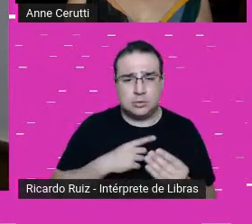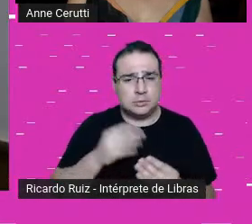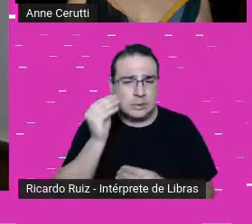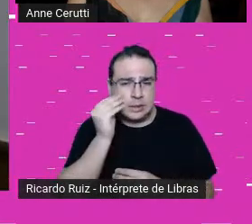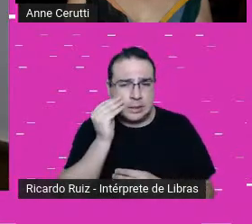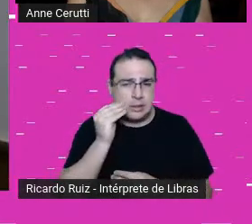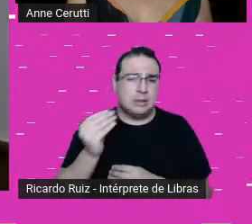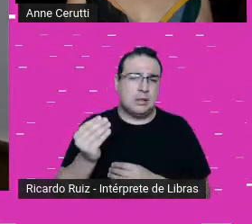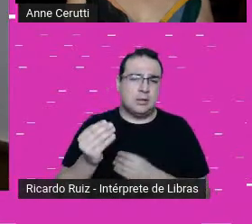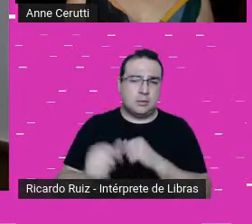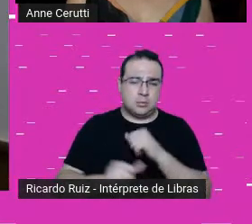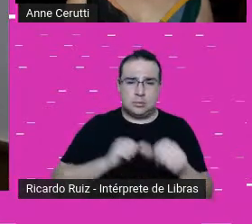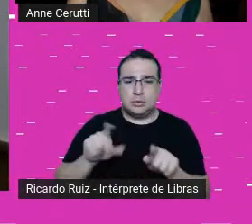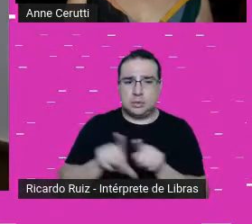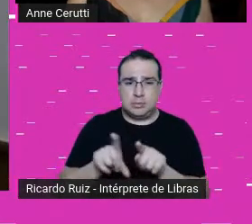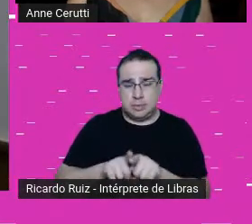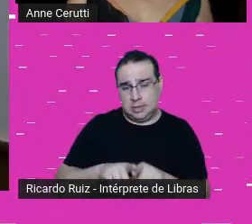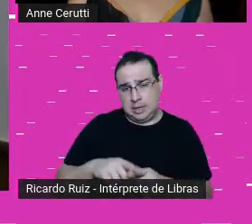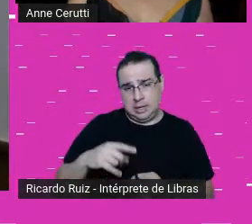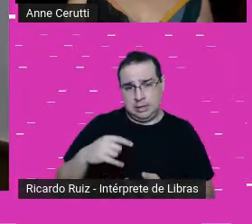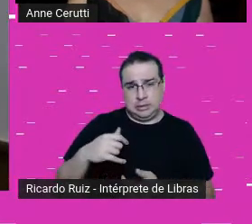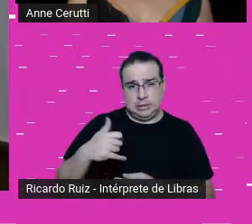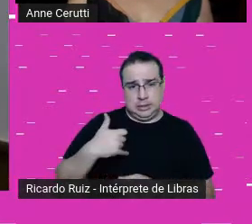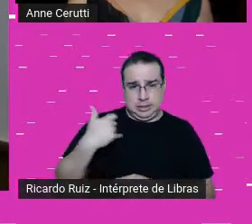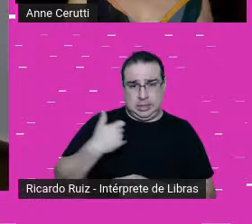tentar, enfim, apesar da idade,